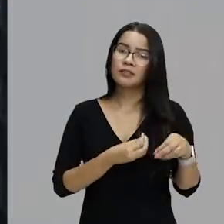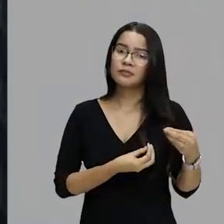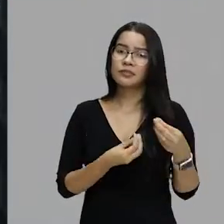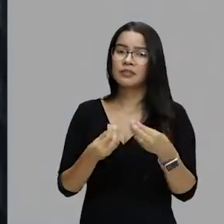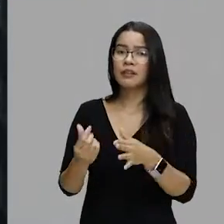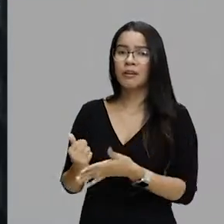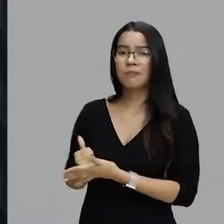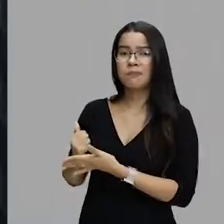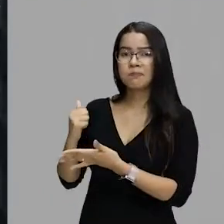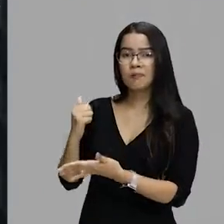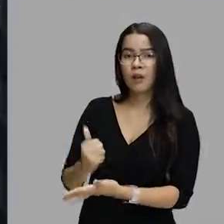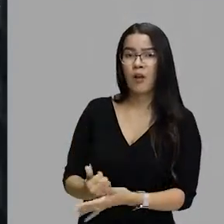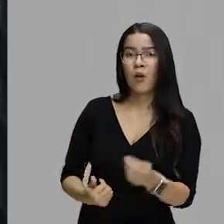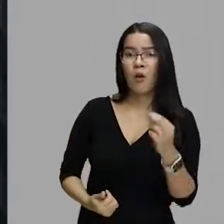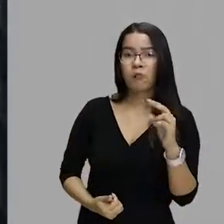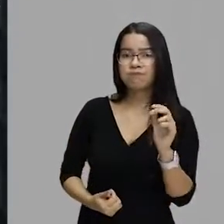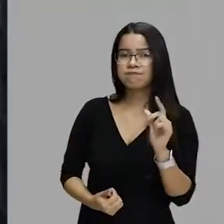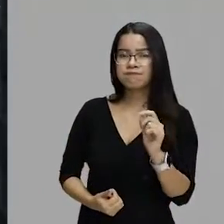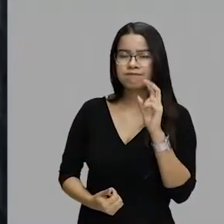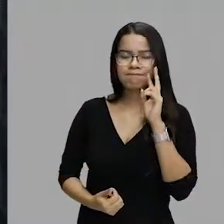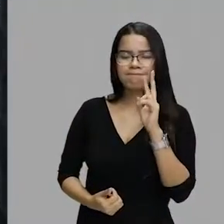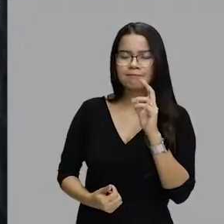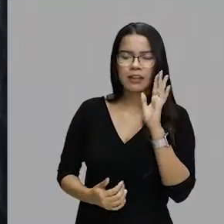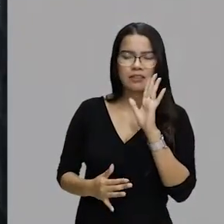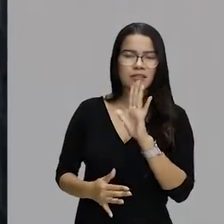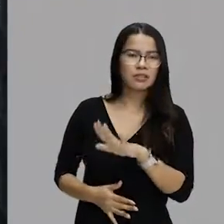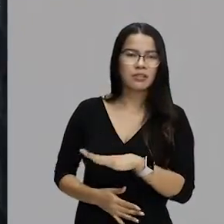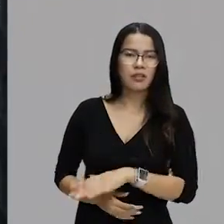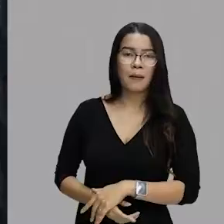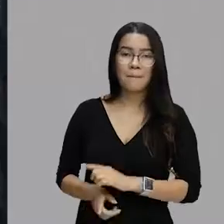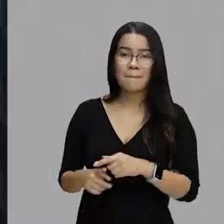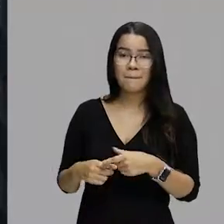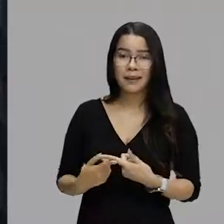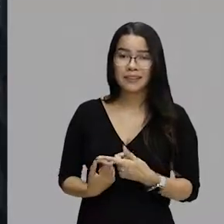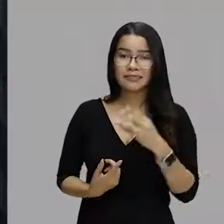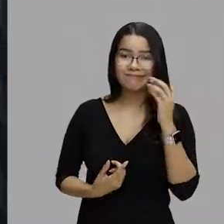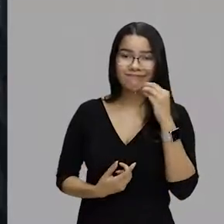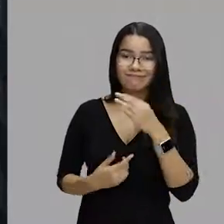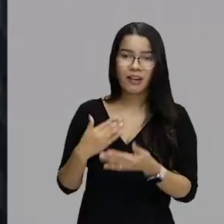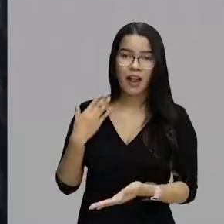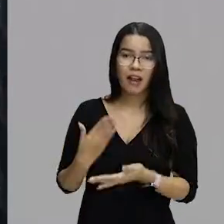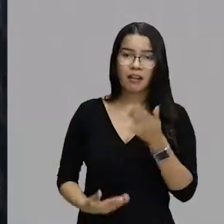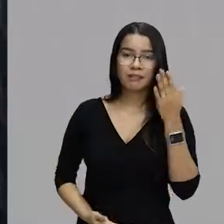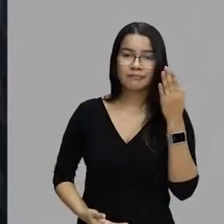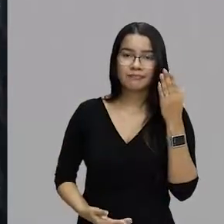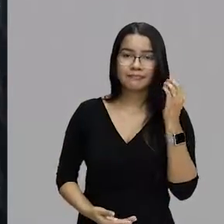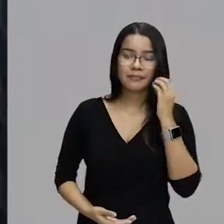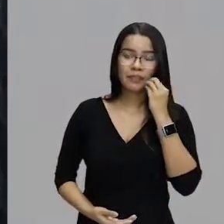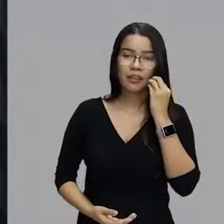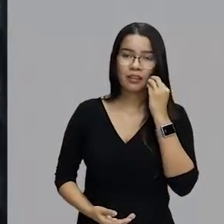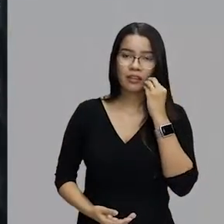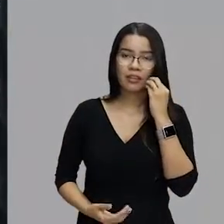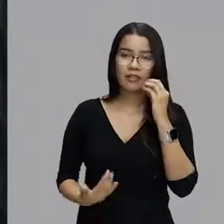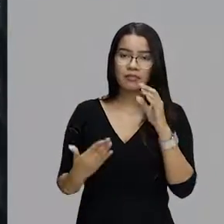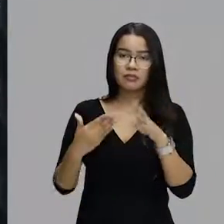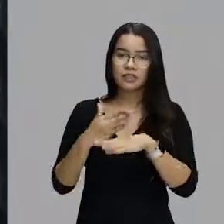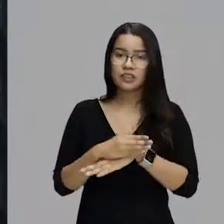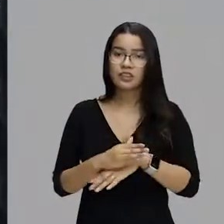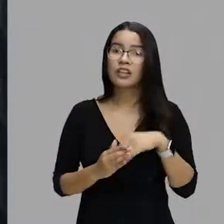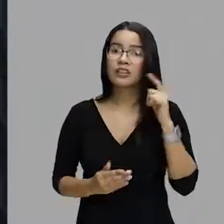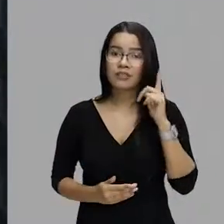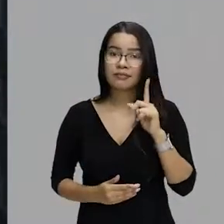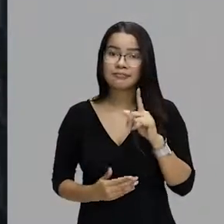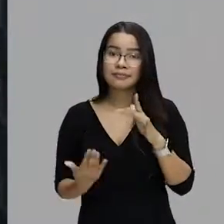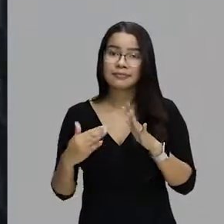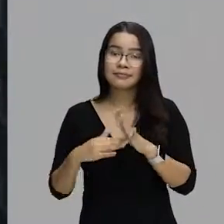anti-Castro. Ou no mínimo fez vista grossa. Só que fracassou. Eles tentaram invadir, chegaram a